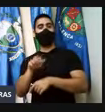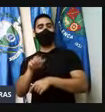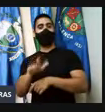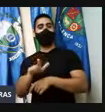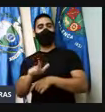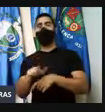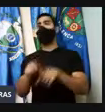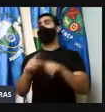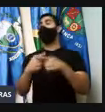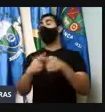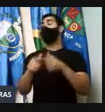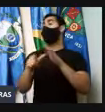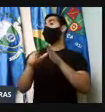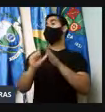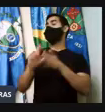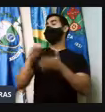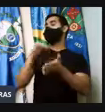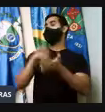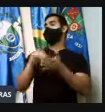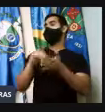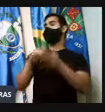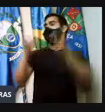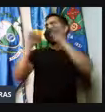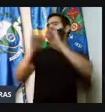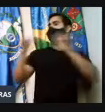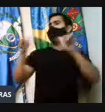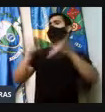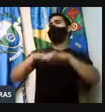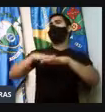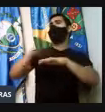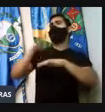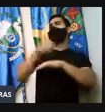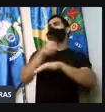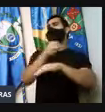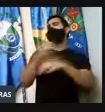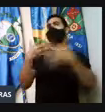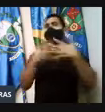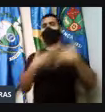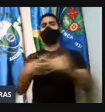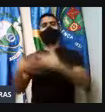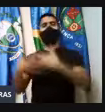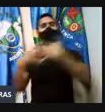secretário aqui anunciou mais de 100 carretas